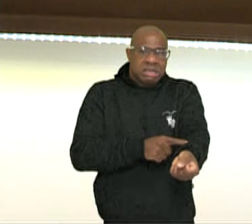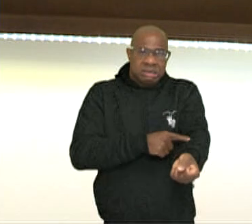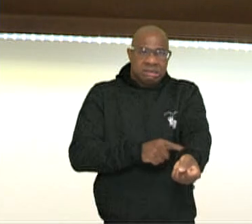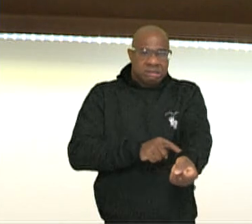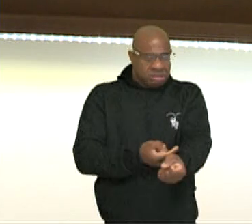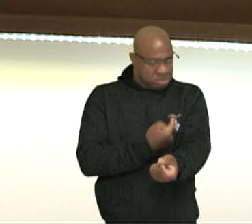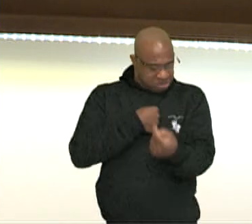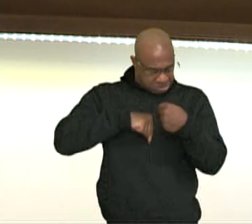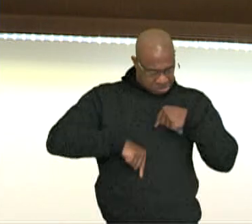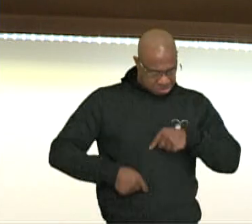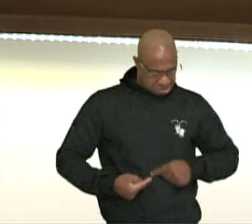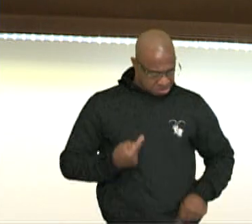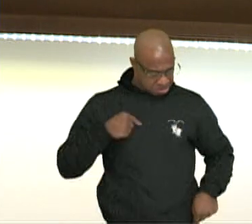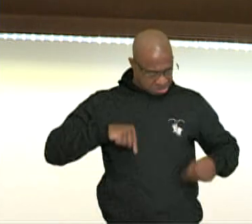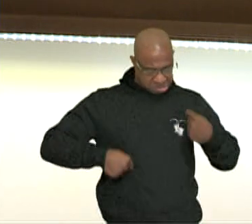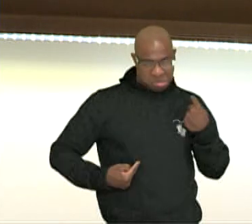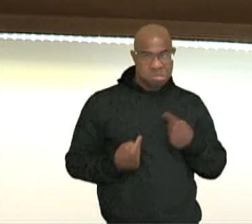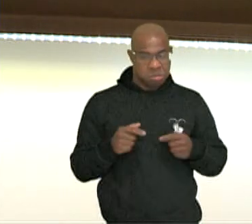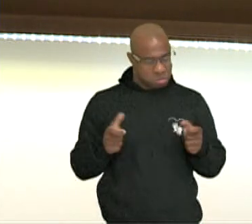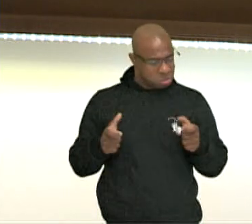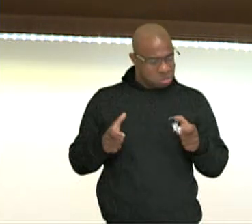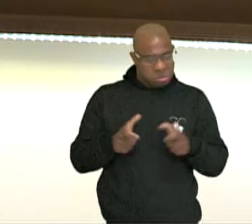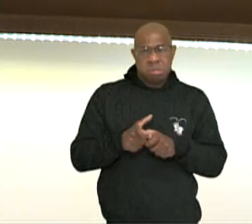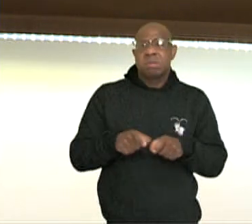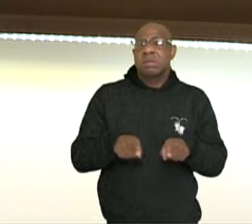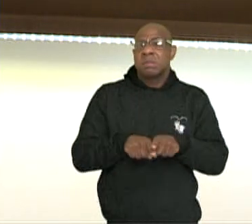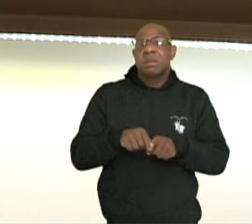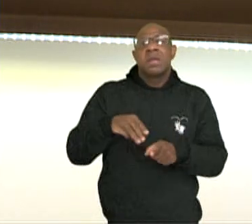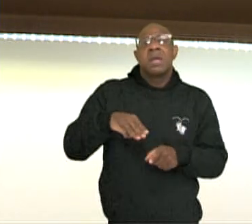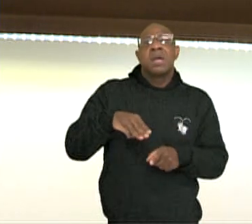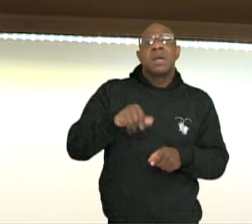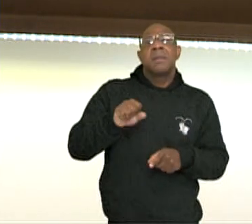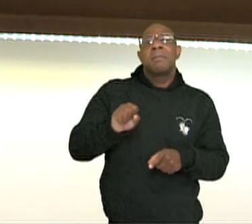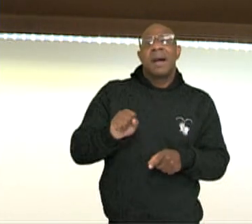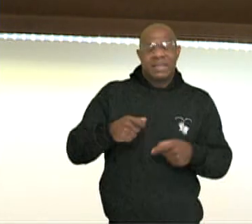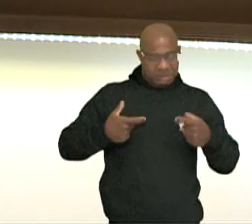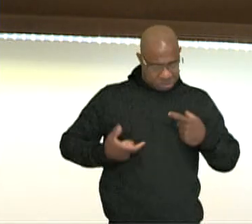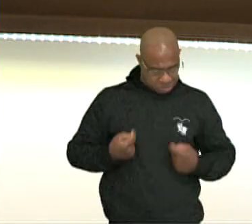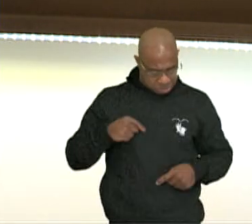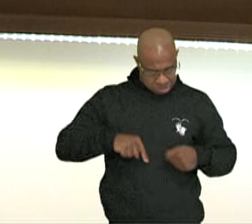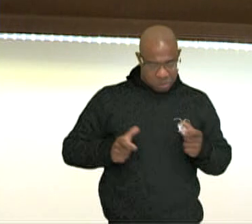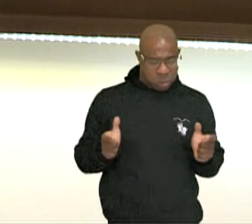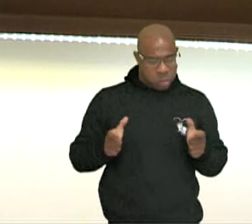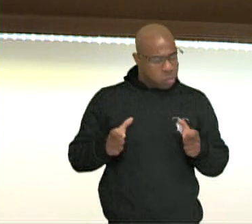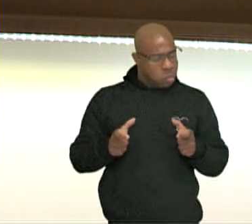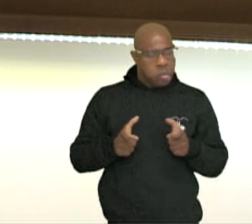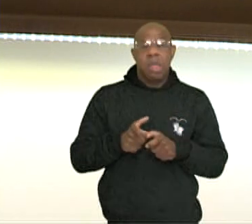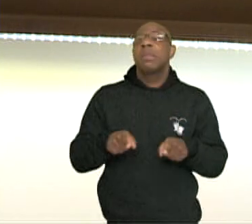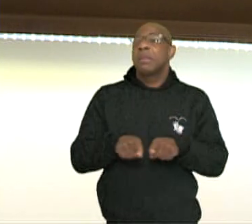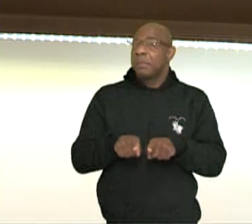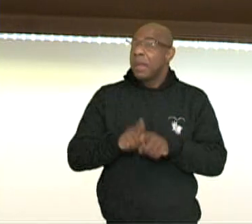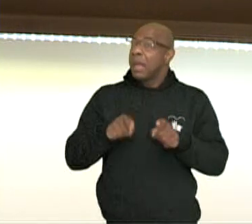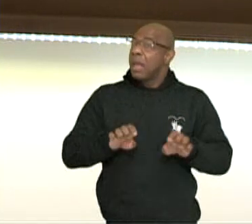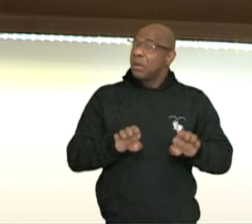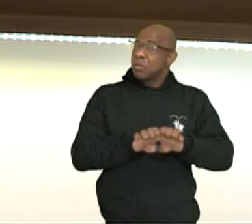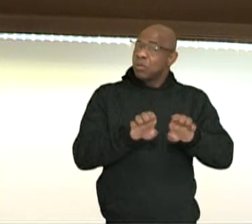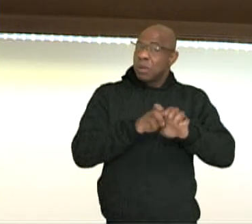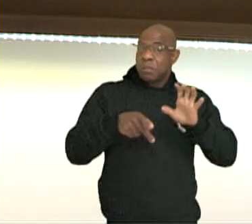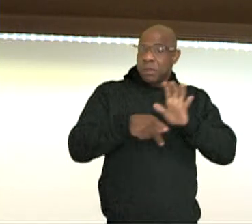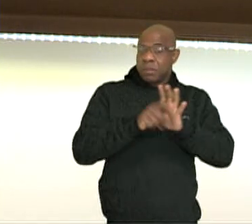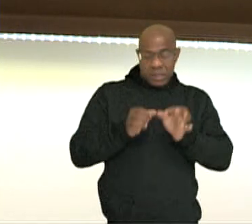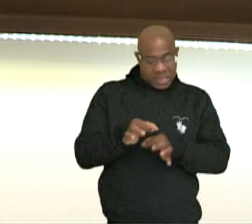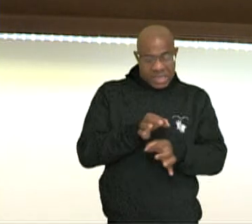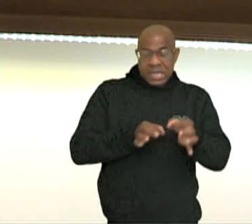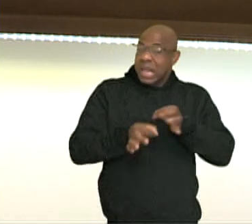uma debilidade ali, né? Diminui também o número de hemácias ali na corrente sanguínea. Lembrando que são estruturas sanguíneas, são